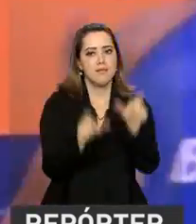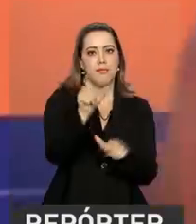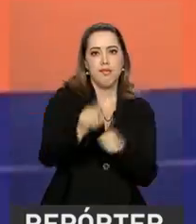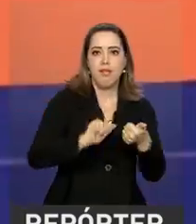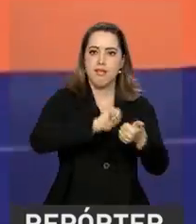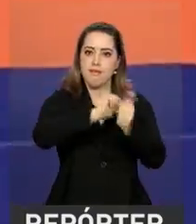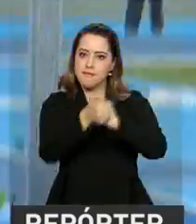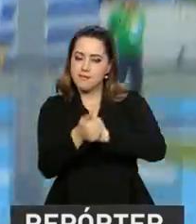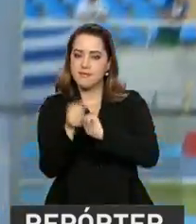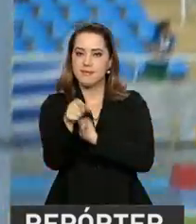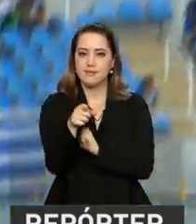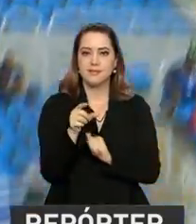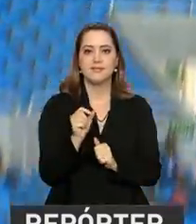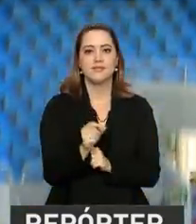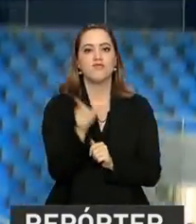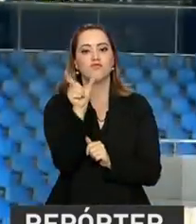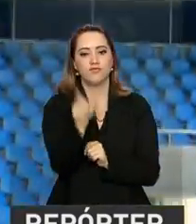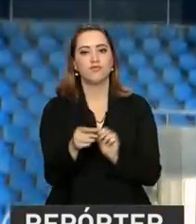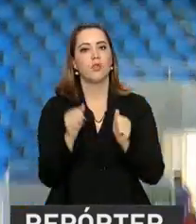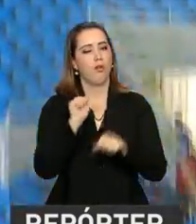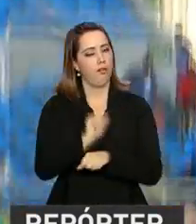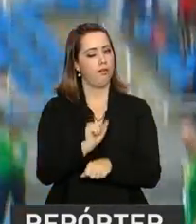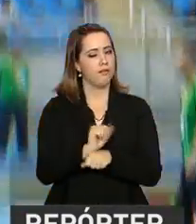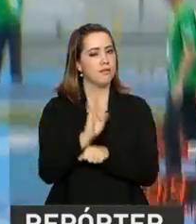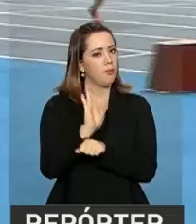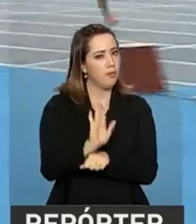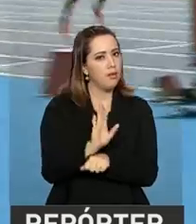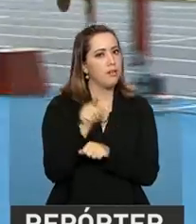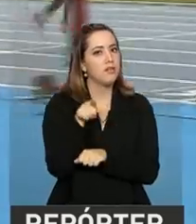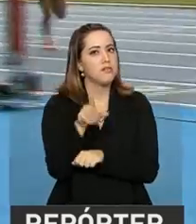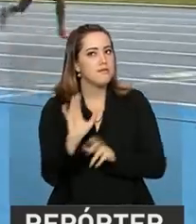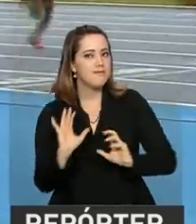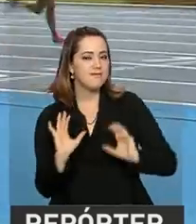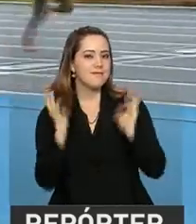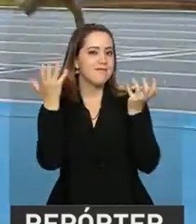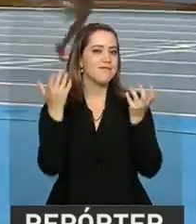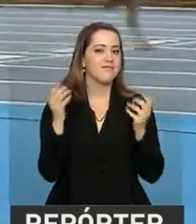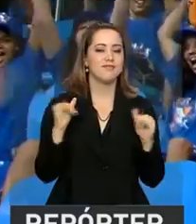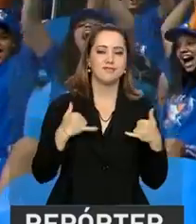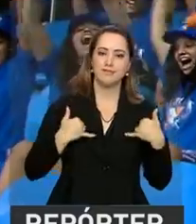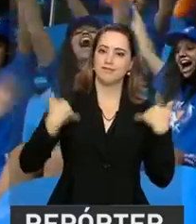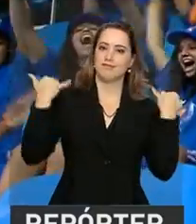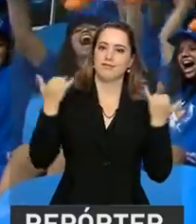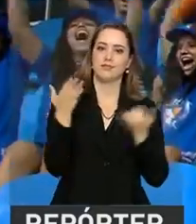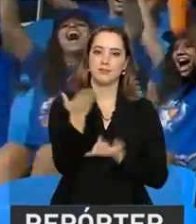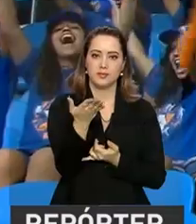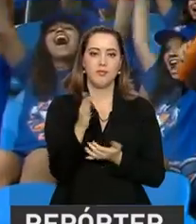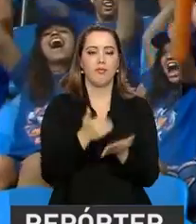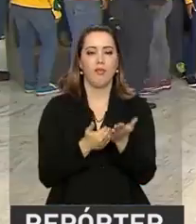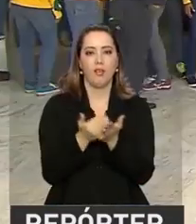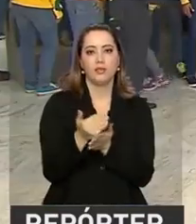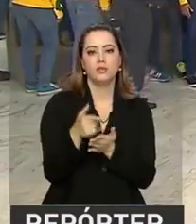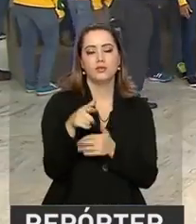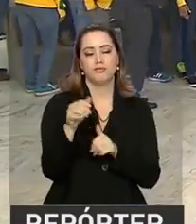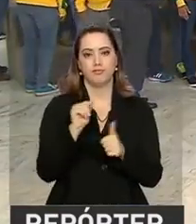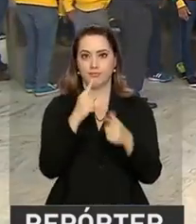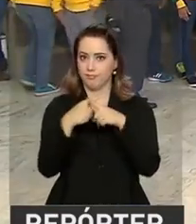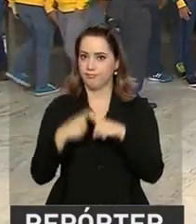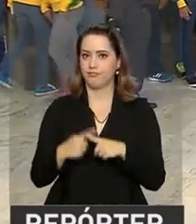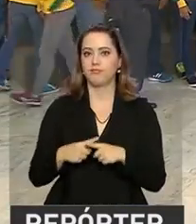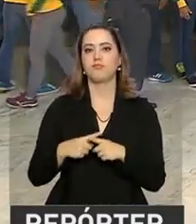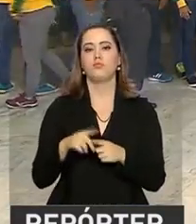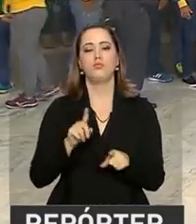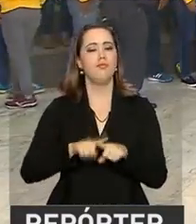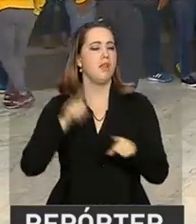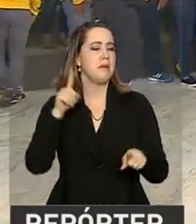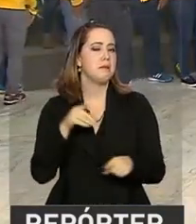do esporte brasileiro, darem uma pausa nos treinos para uma confraternização antes do início das competições. Mais de